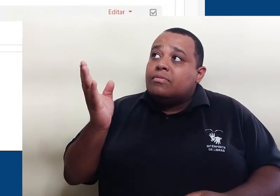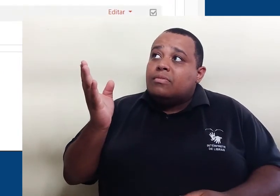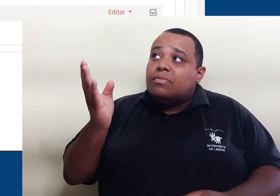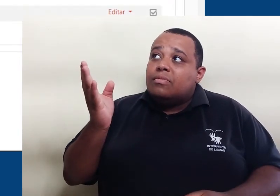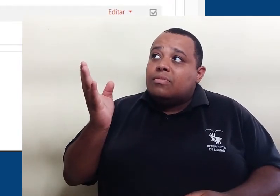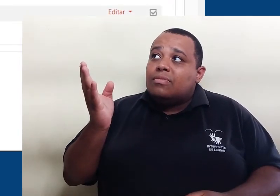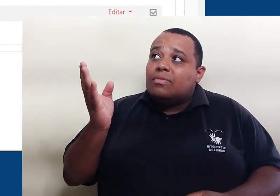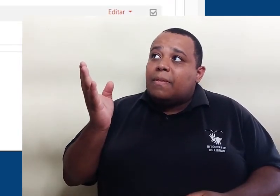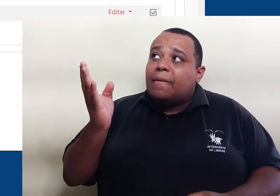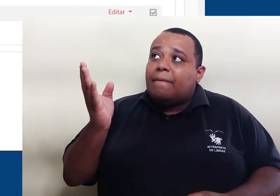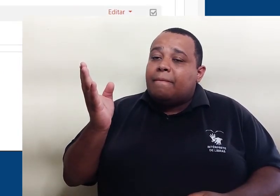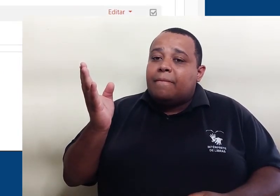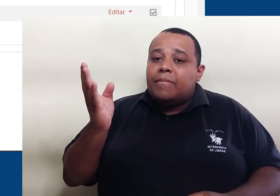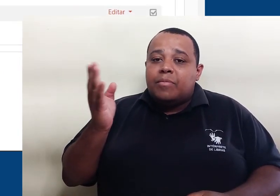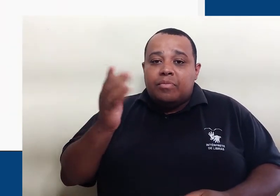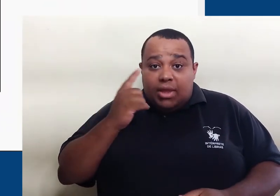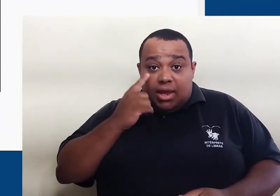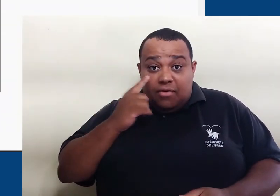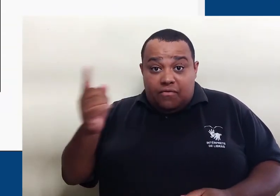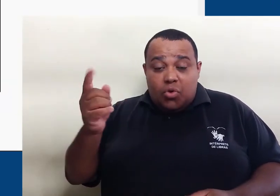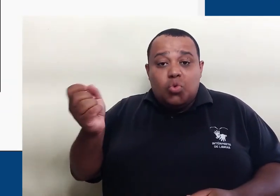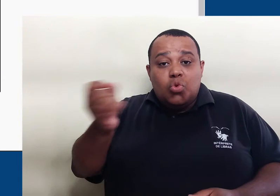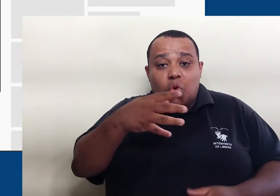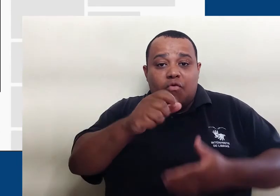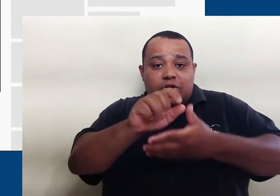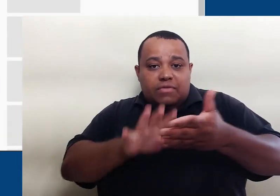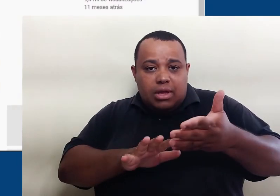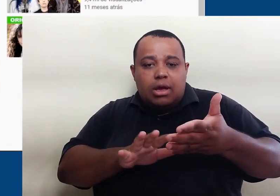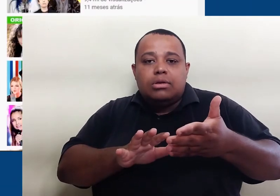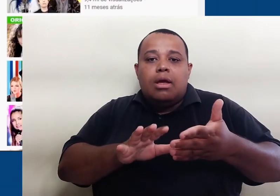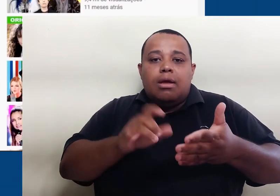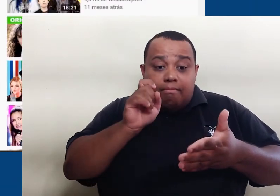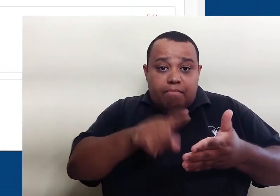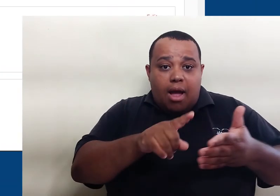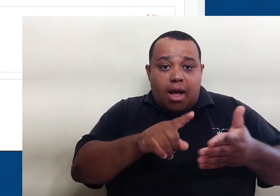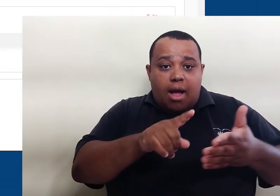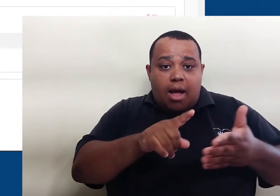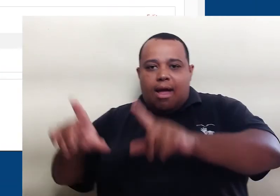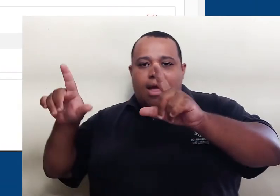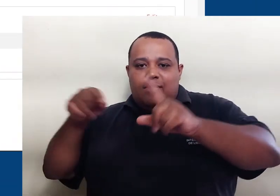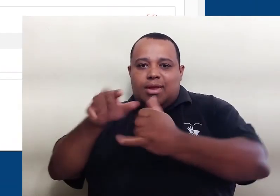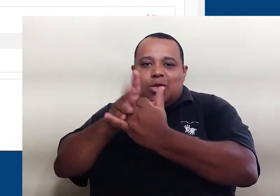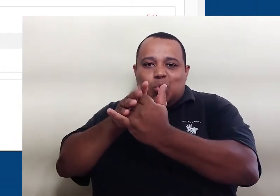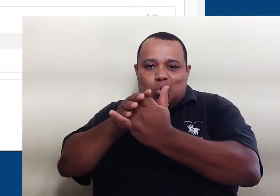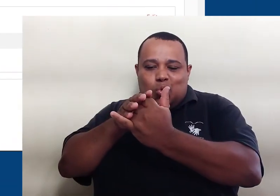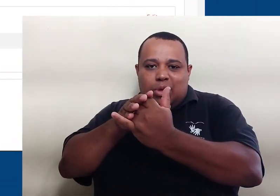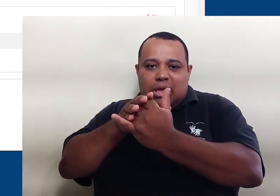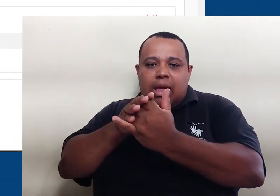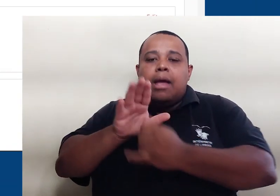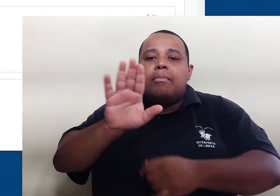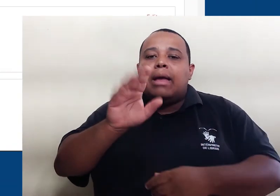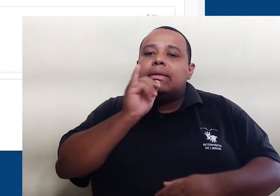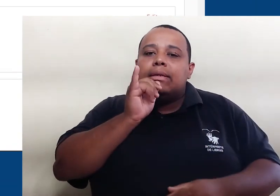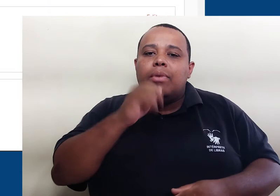apareceu aqui uma nova atividade que, se eu clicar, ele vai me levar lá para o YouTube. Outra maneira que você pode fazer isso, que também é